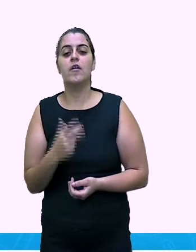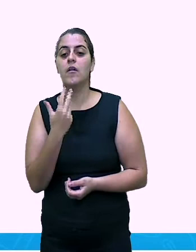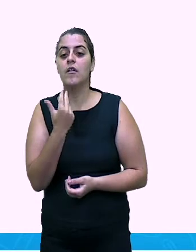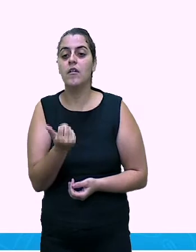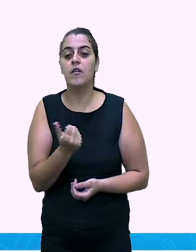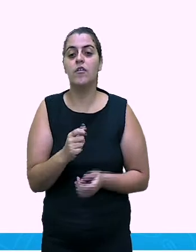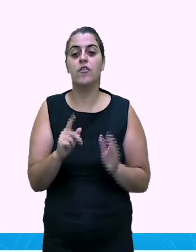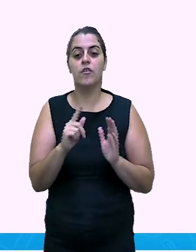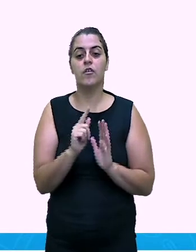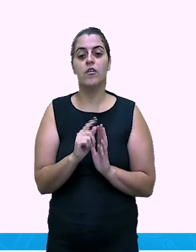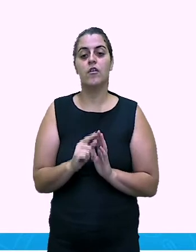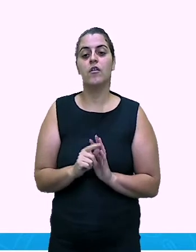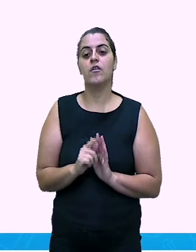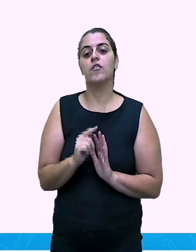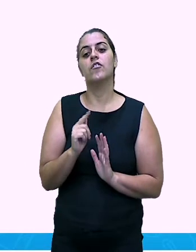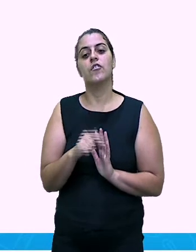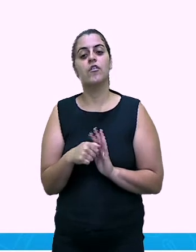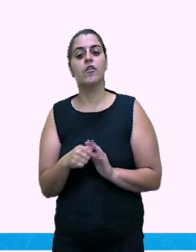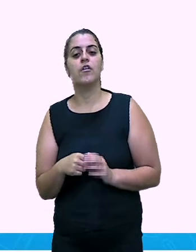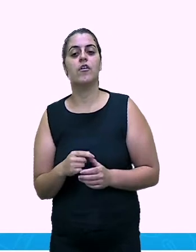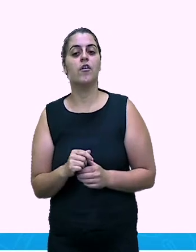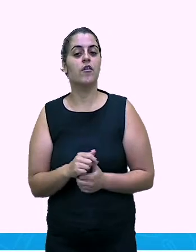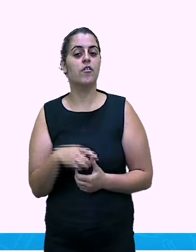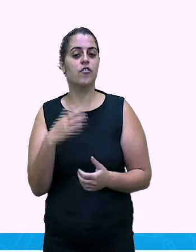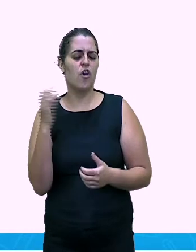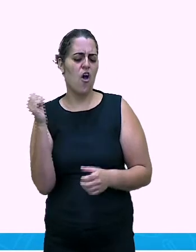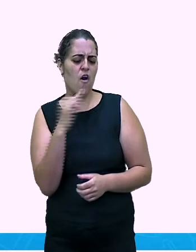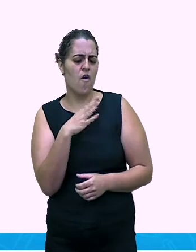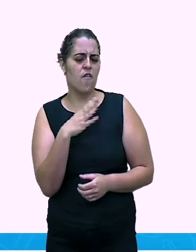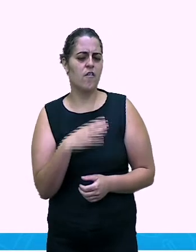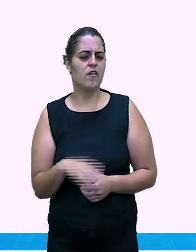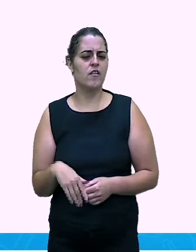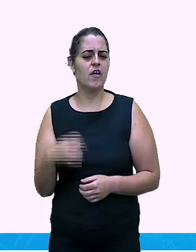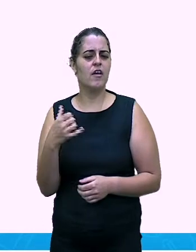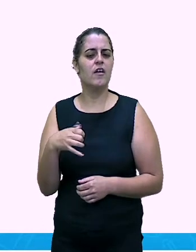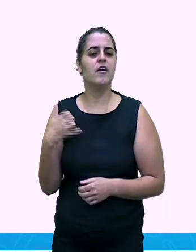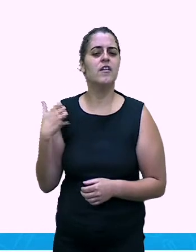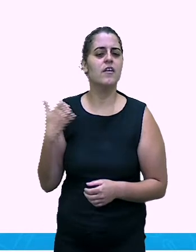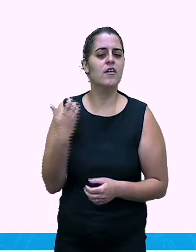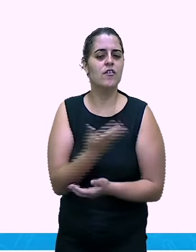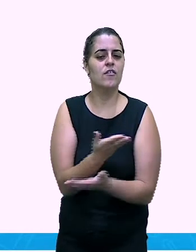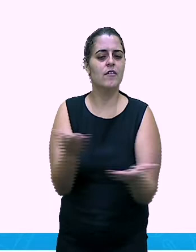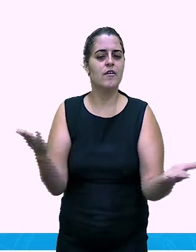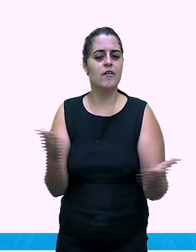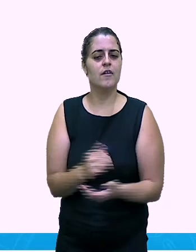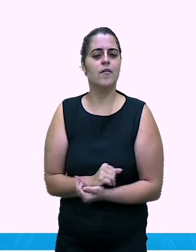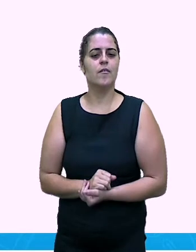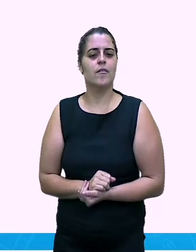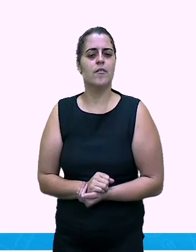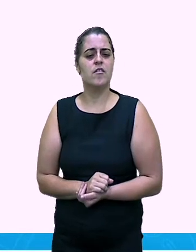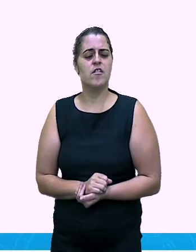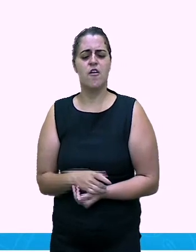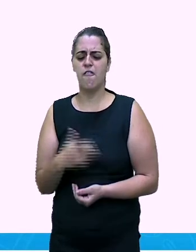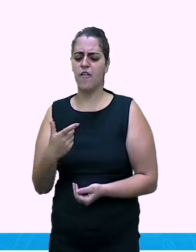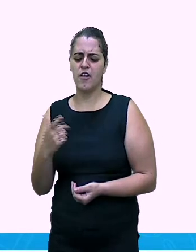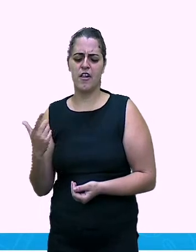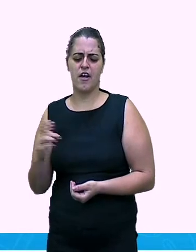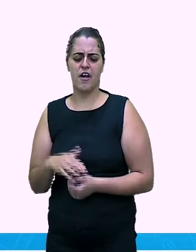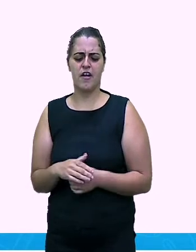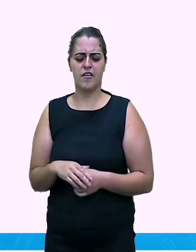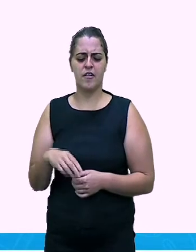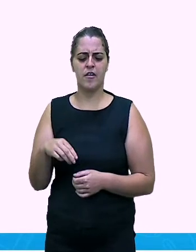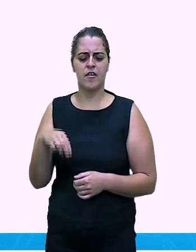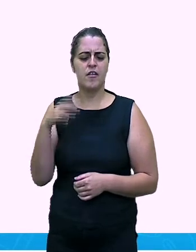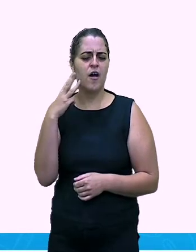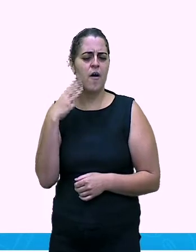linguagem de gíria, uma linguagem de jovem, da idade de vocês. Não foi nada,